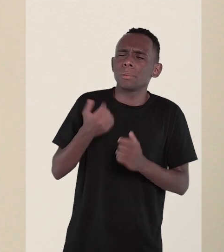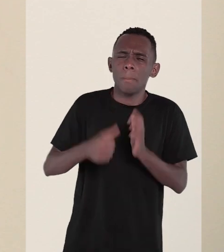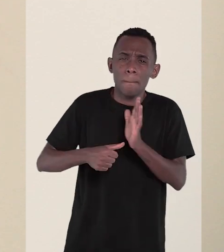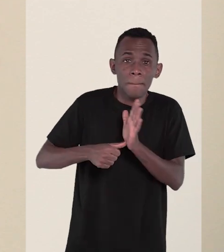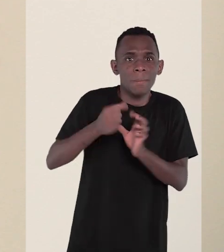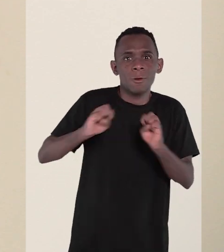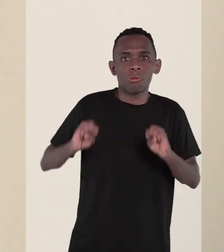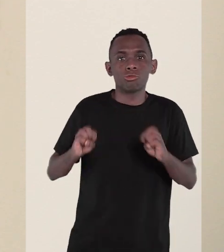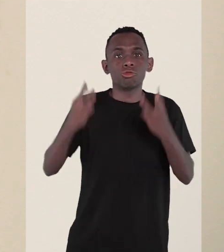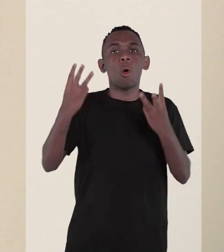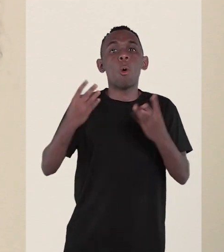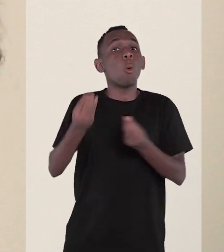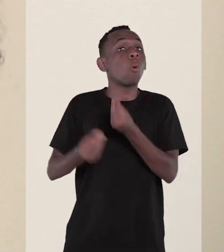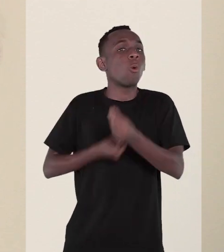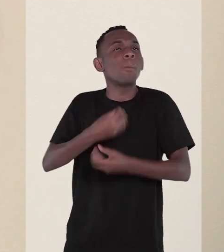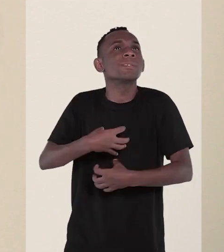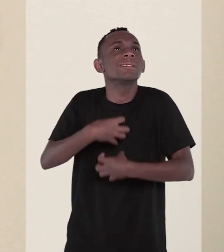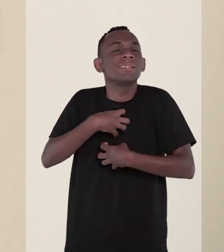que eu fiz, como foi,